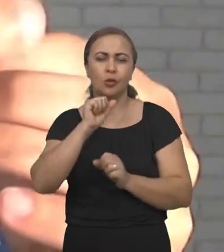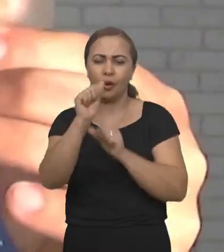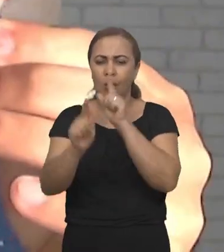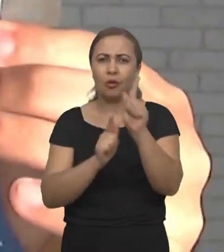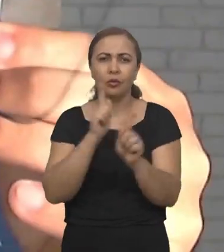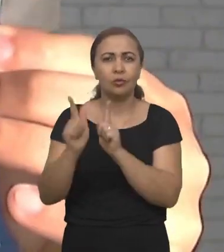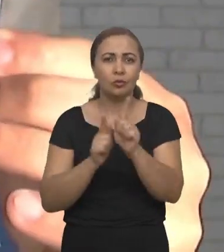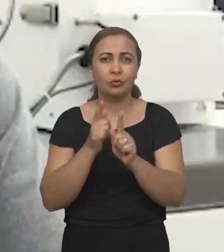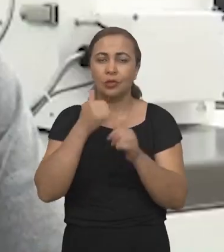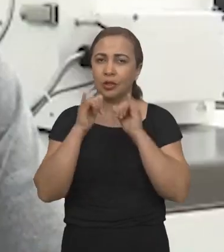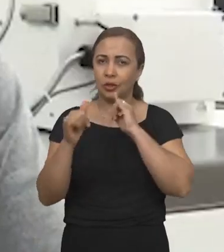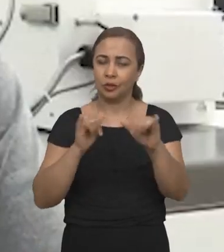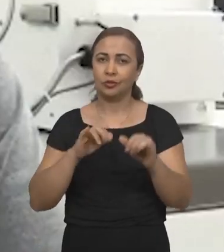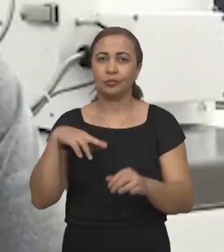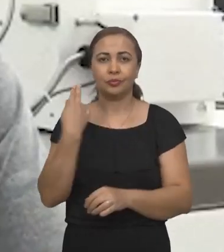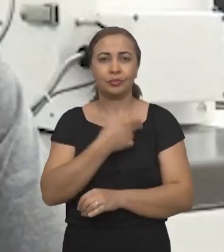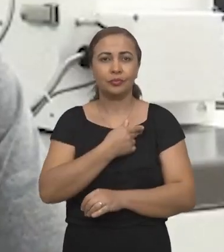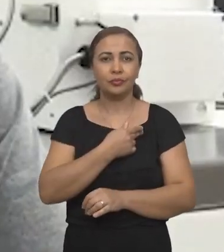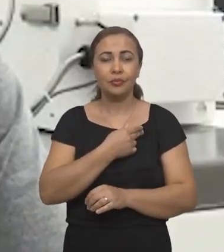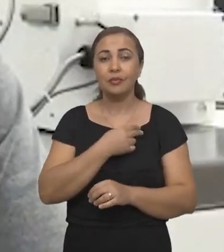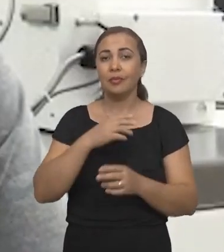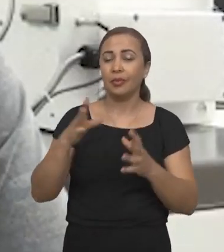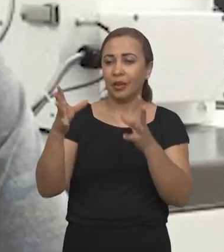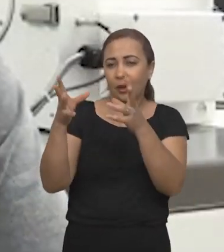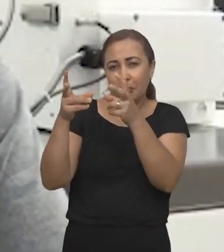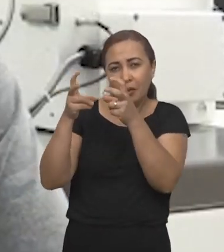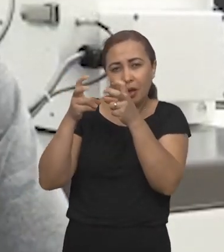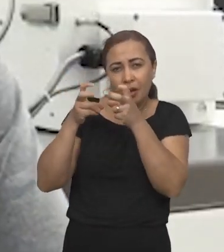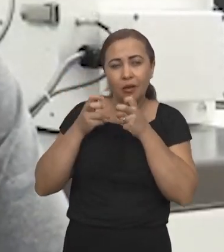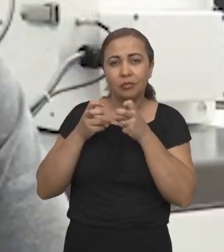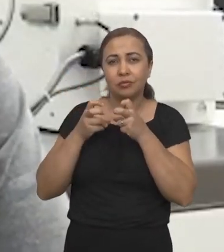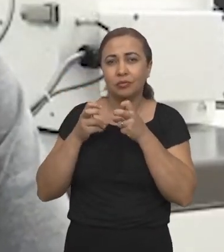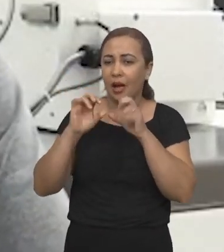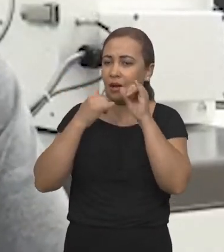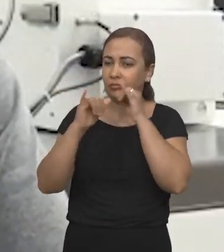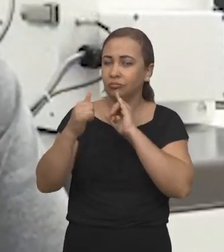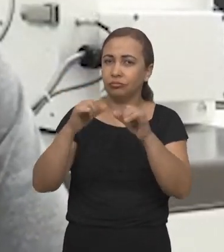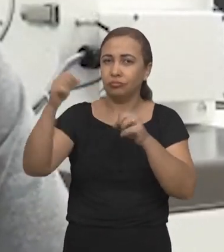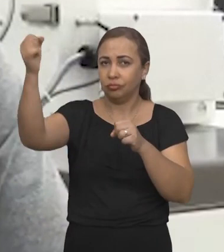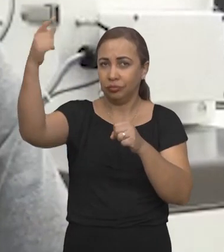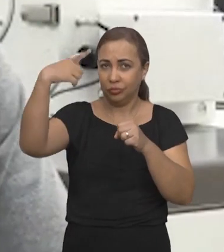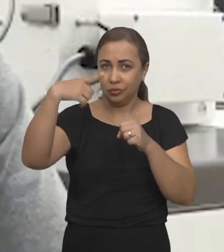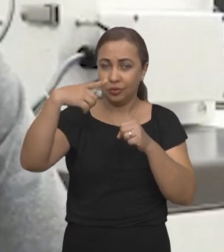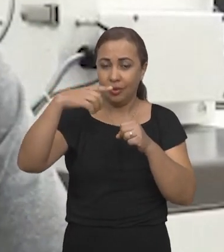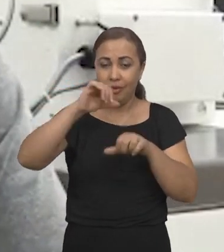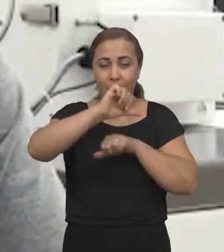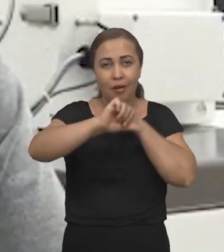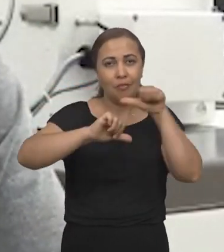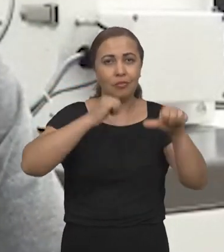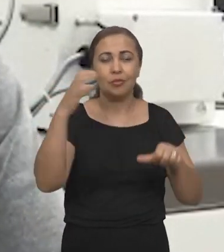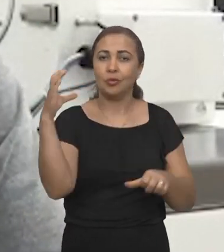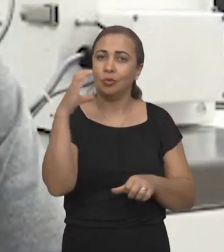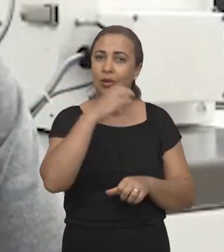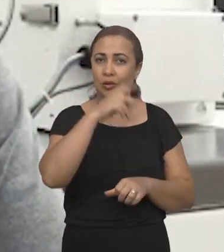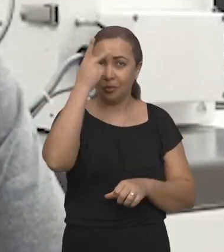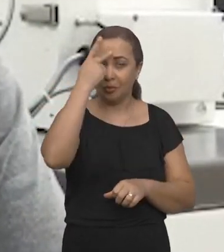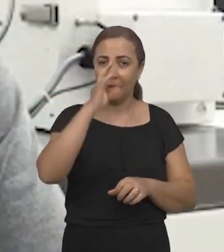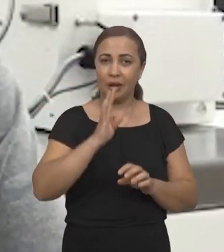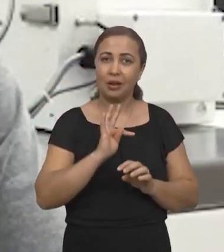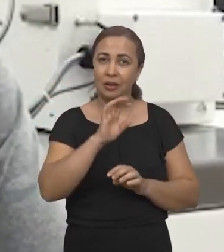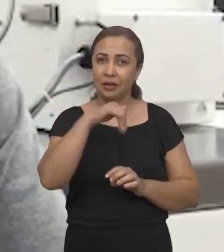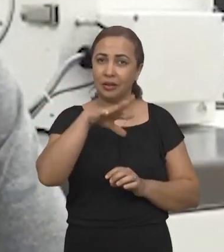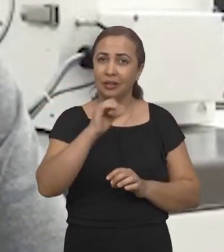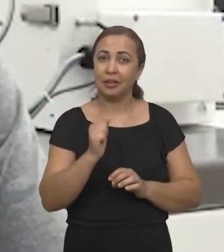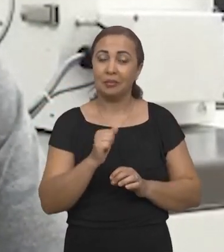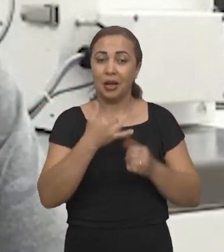consigo gerar energia. Nosso material, ele absorve energia solar e converte esse calor, essa energia térmica